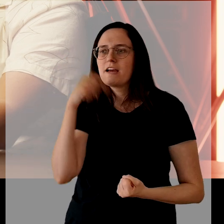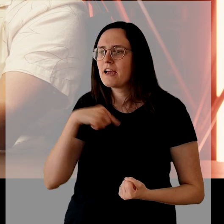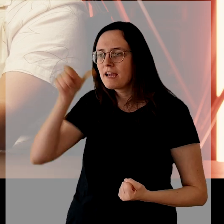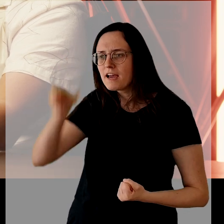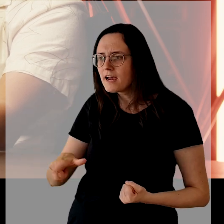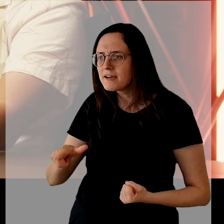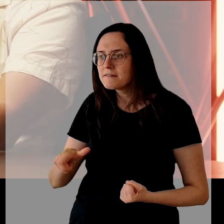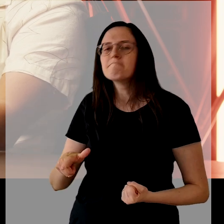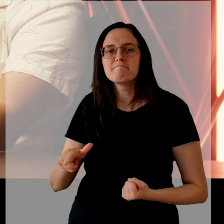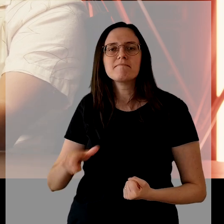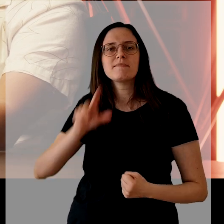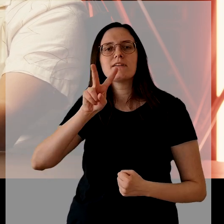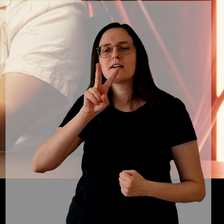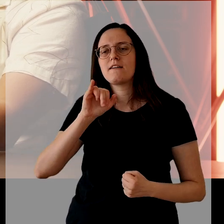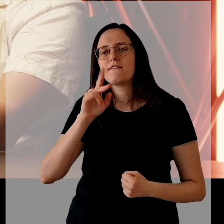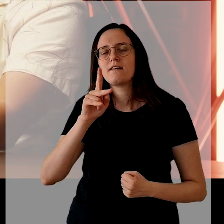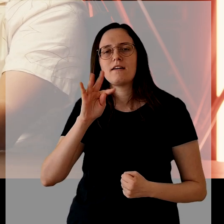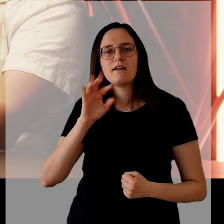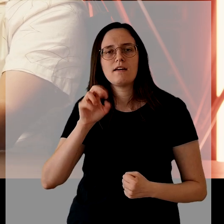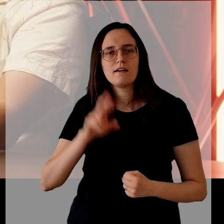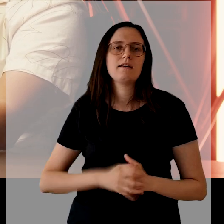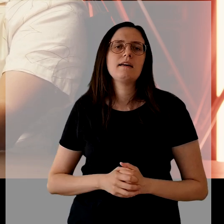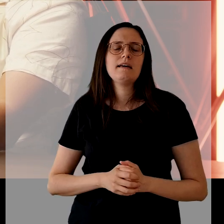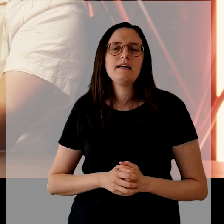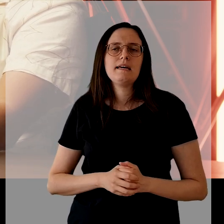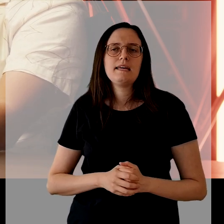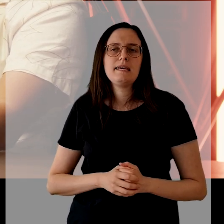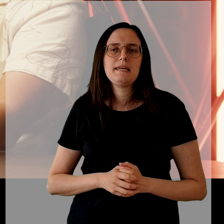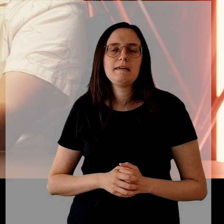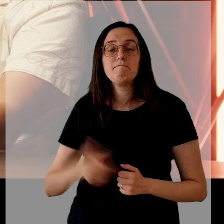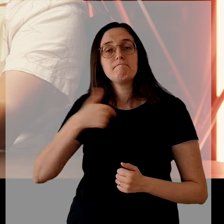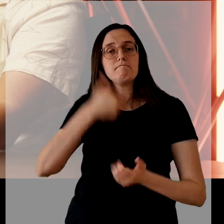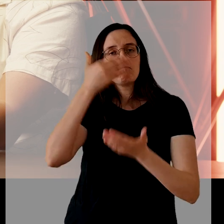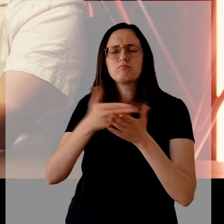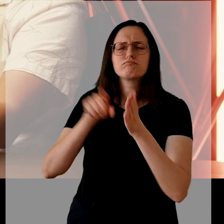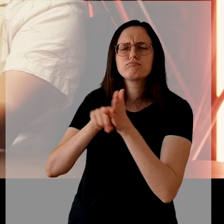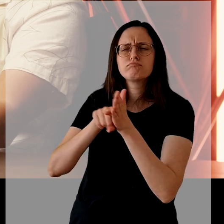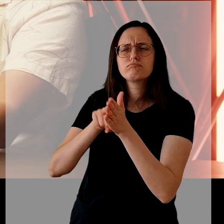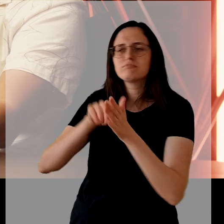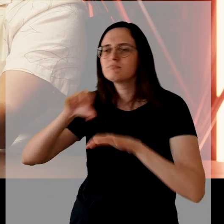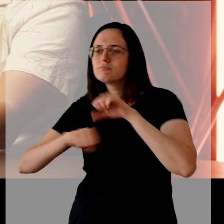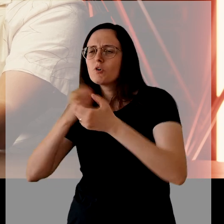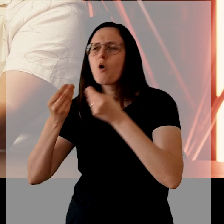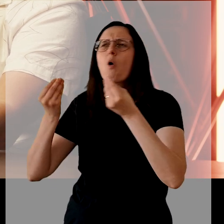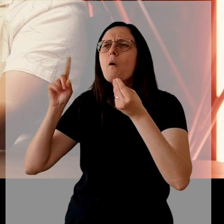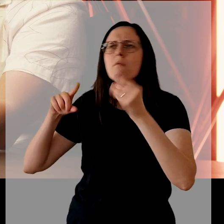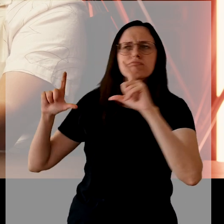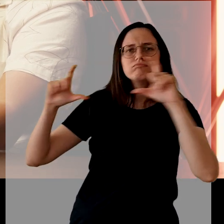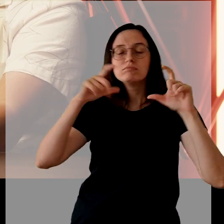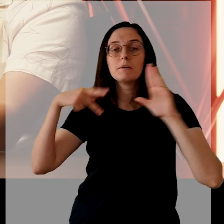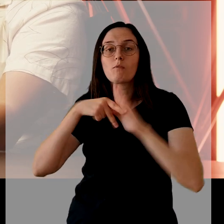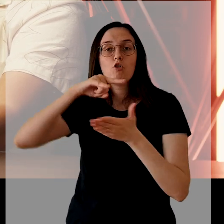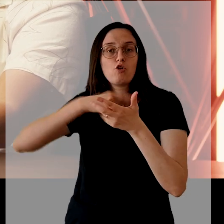um documentarista chamado Viktor Kolář. E eu fui atrás de estudar fotografia documental.